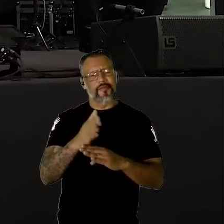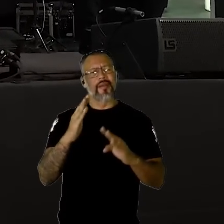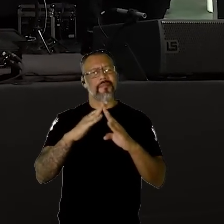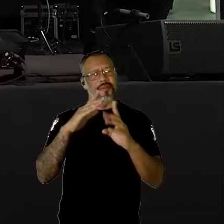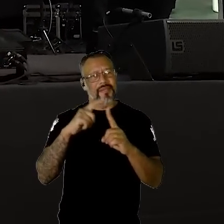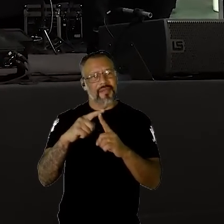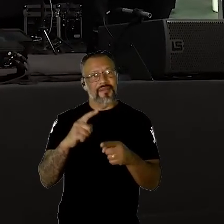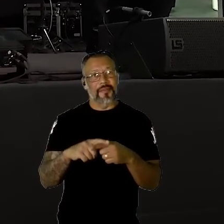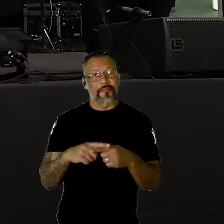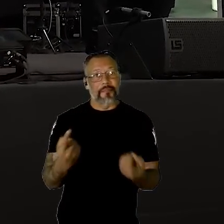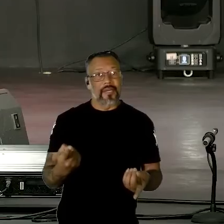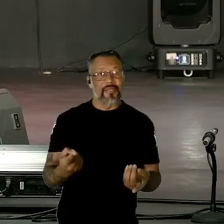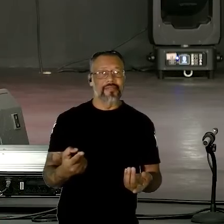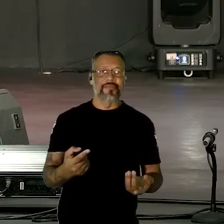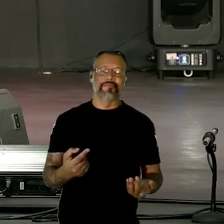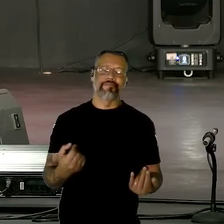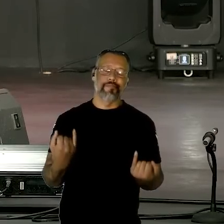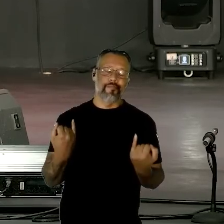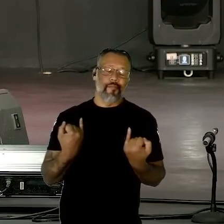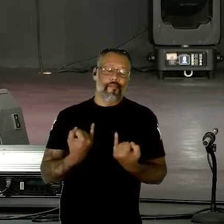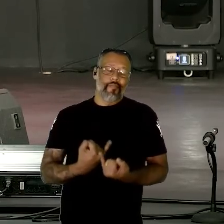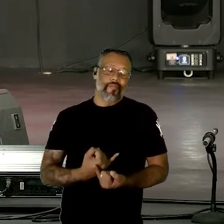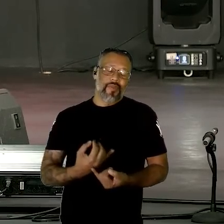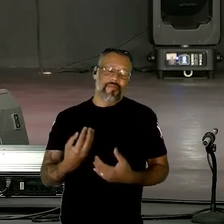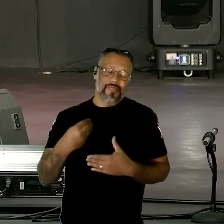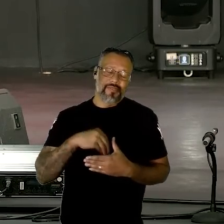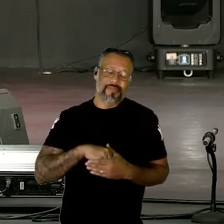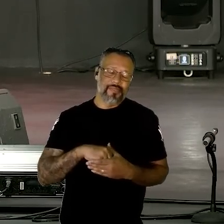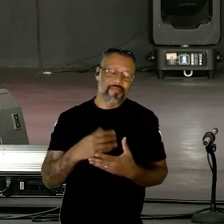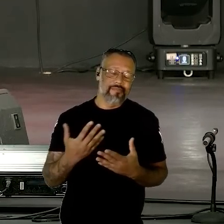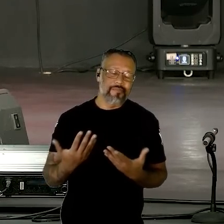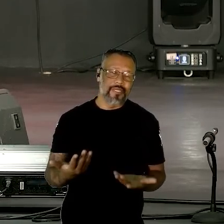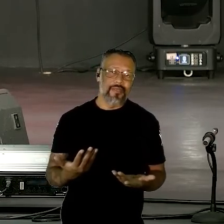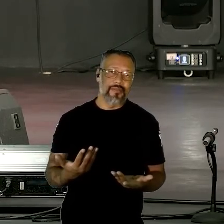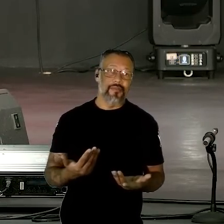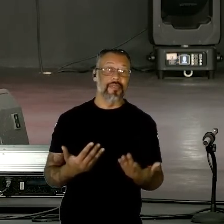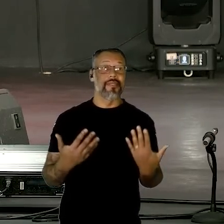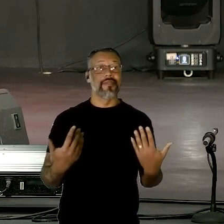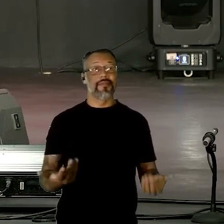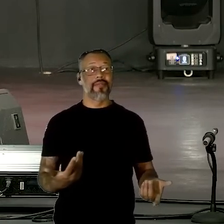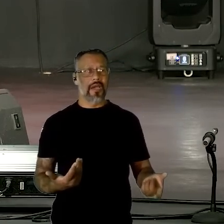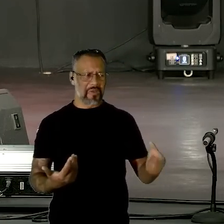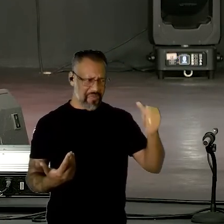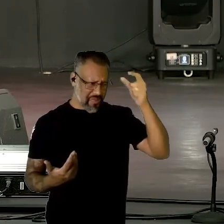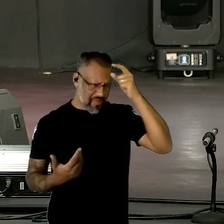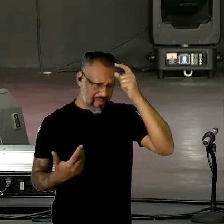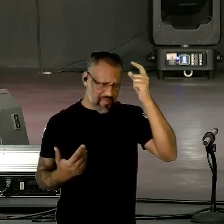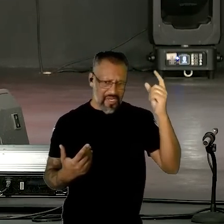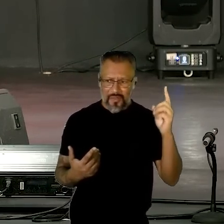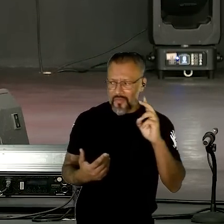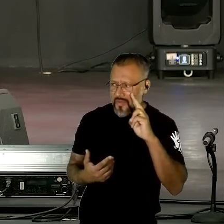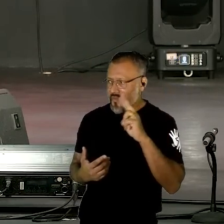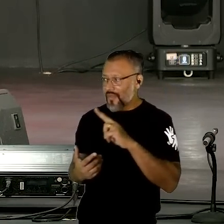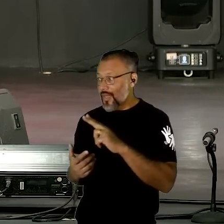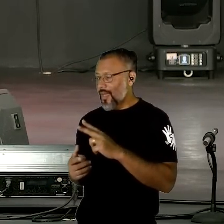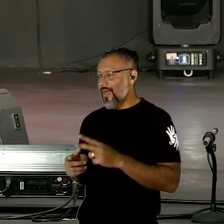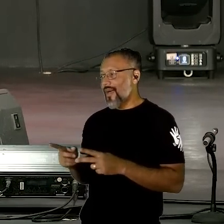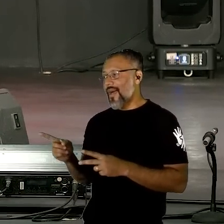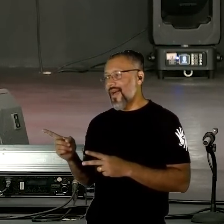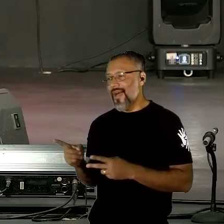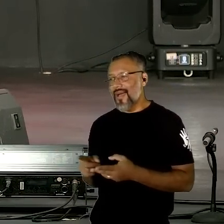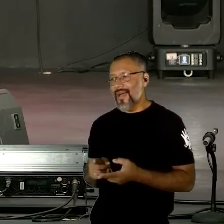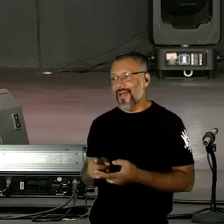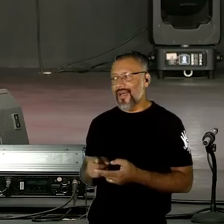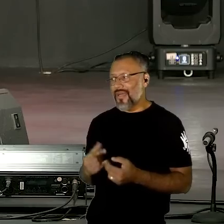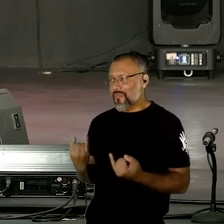vai e traz consigo outro sete espíritos o que piores do